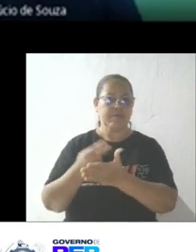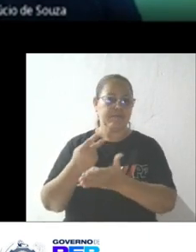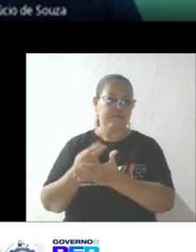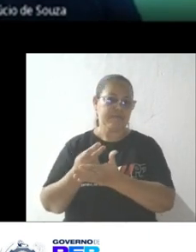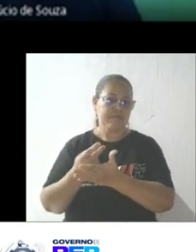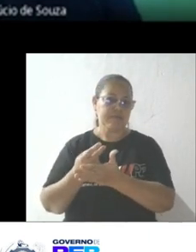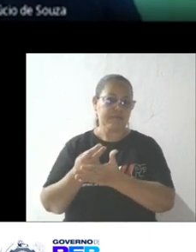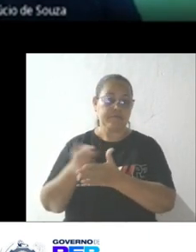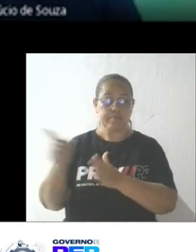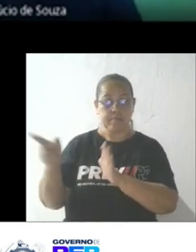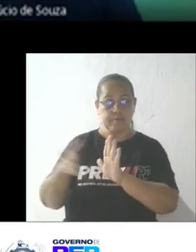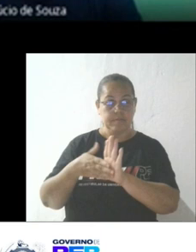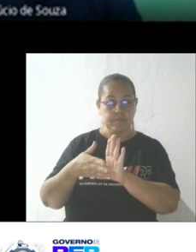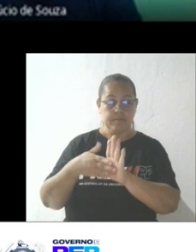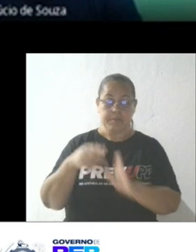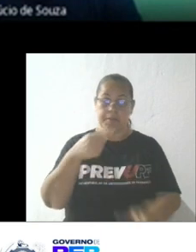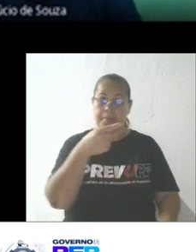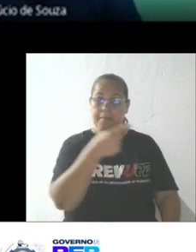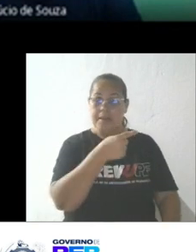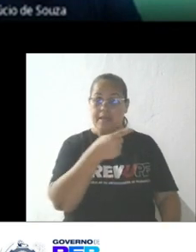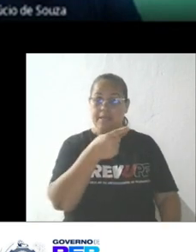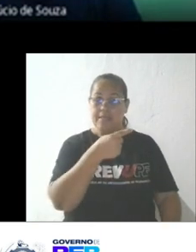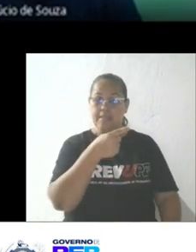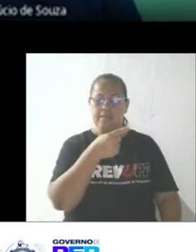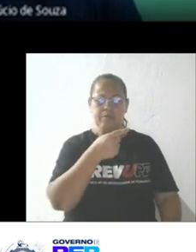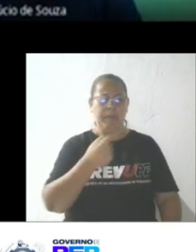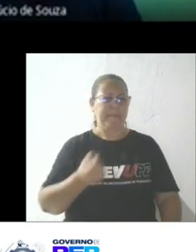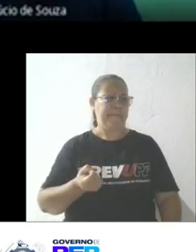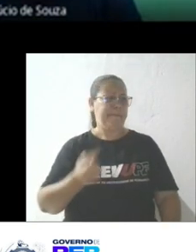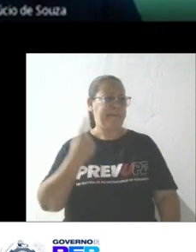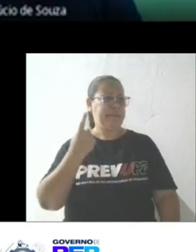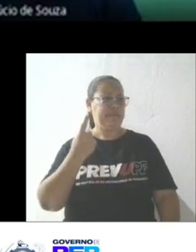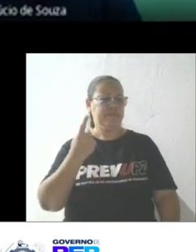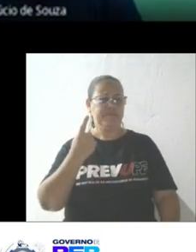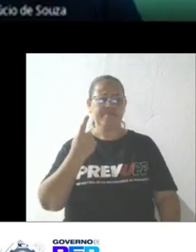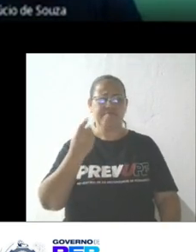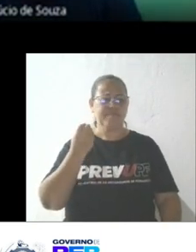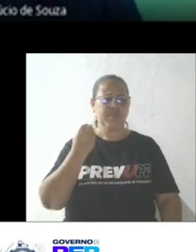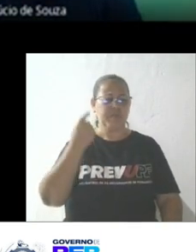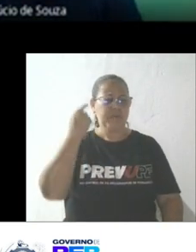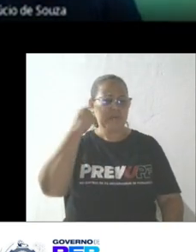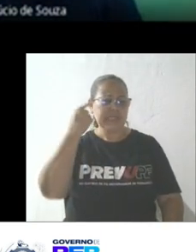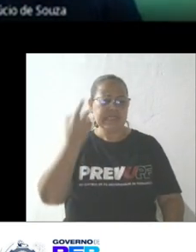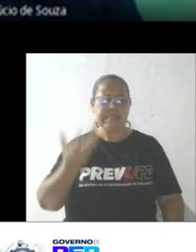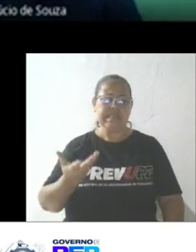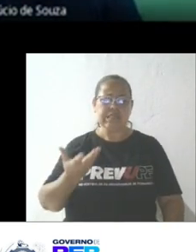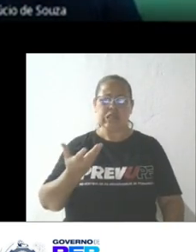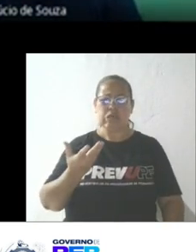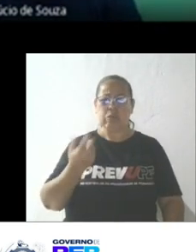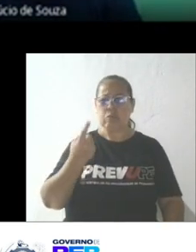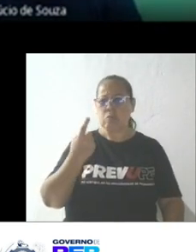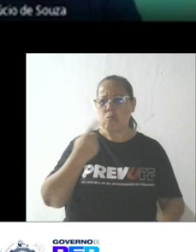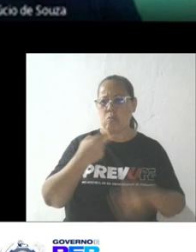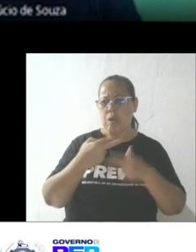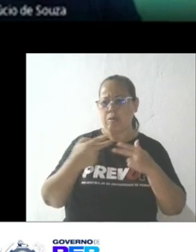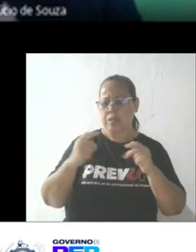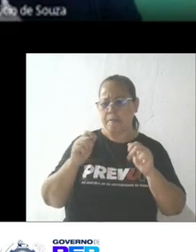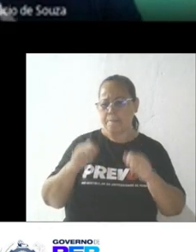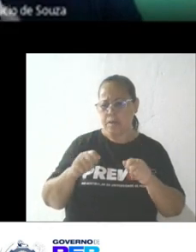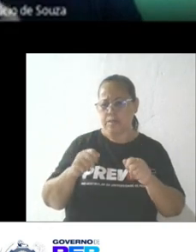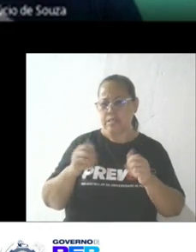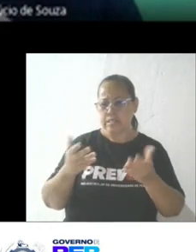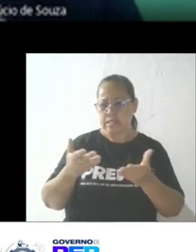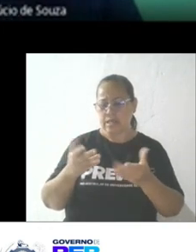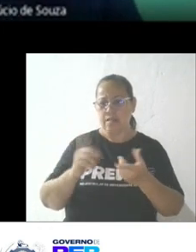Parmênides é absurdo e impensável afirmar que é uma coisa pode ser e não ser ao mesmo tempo